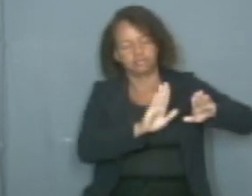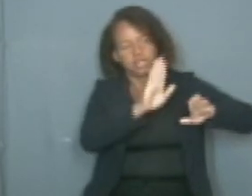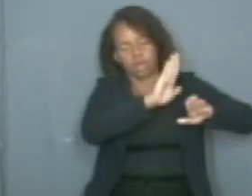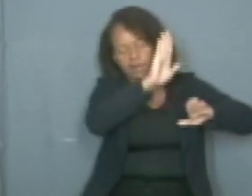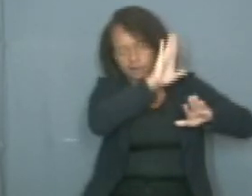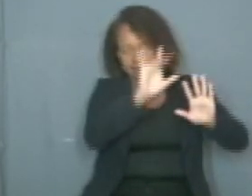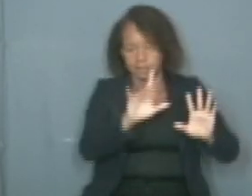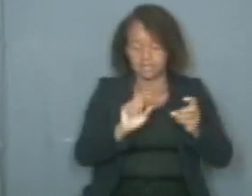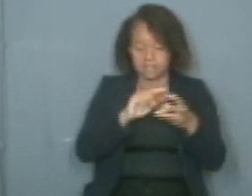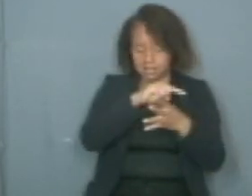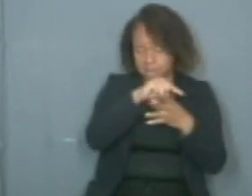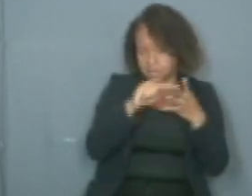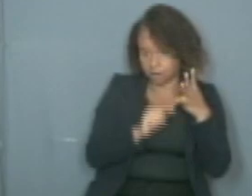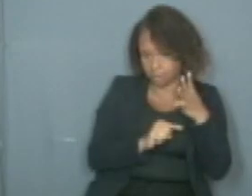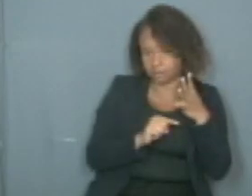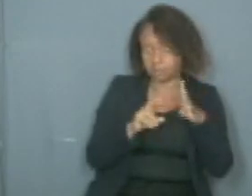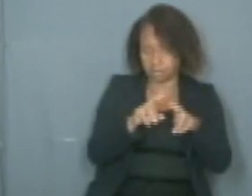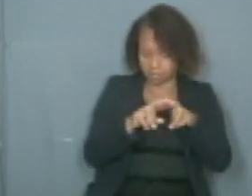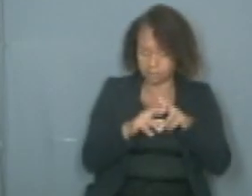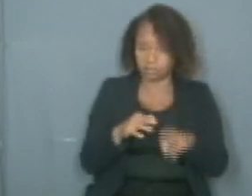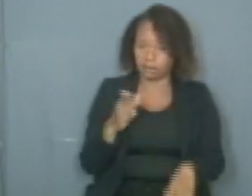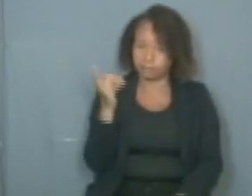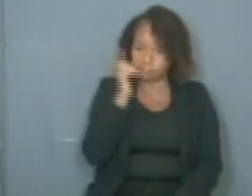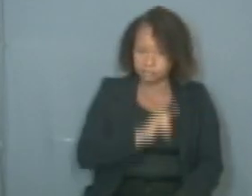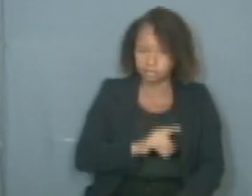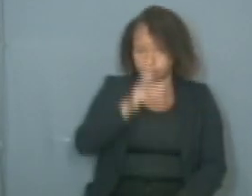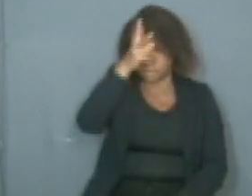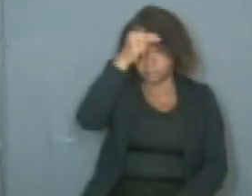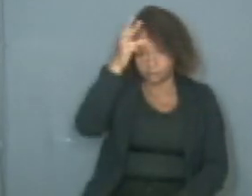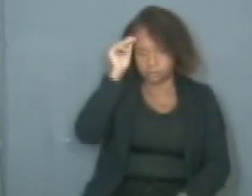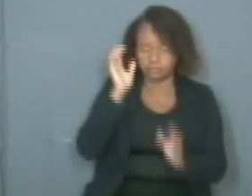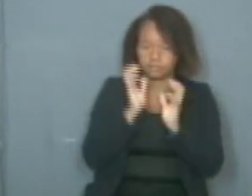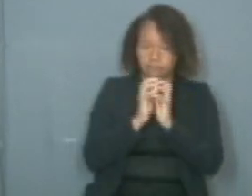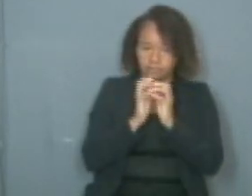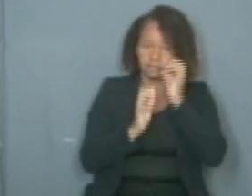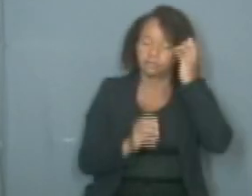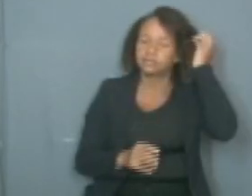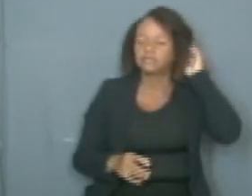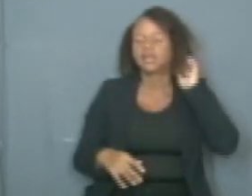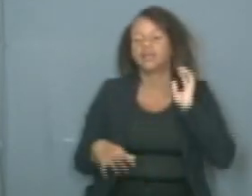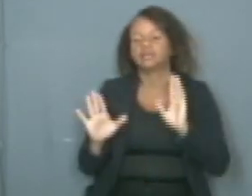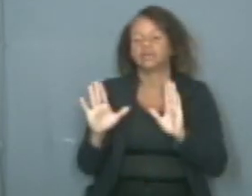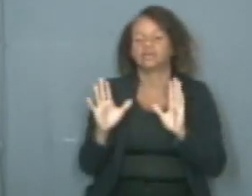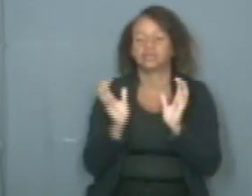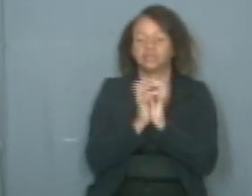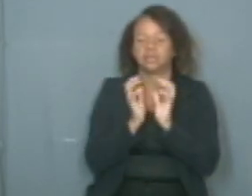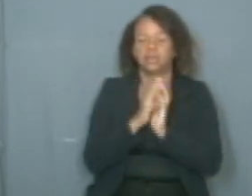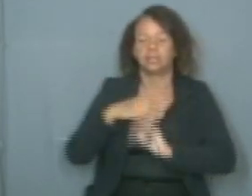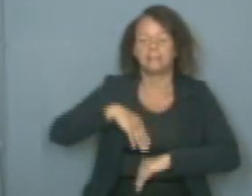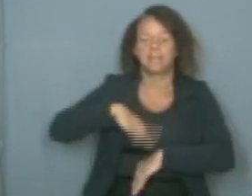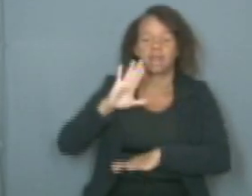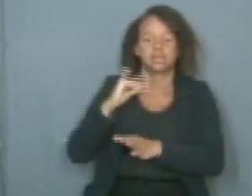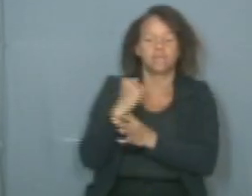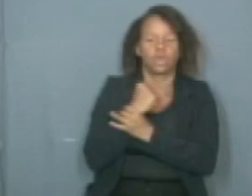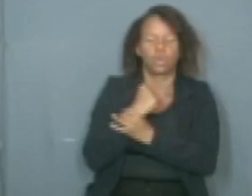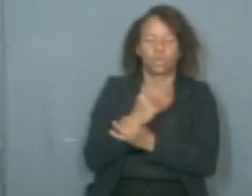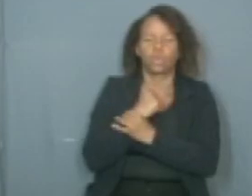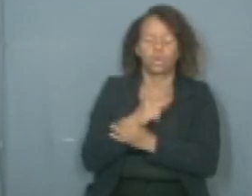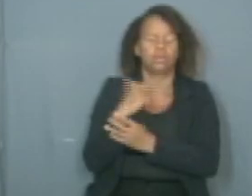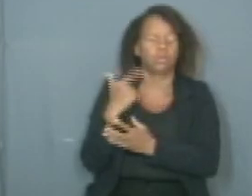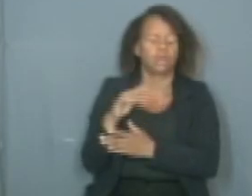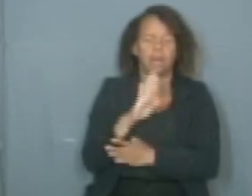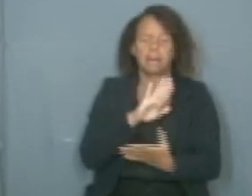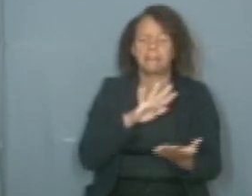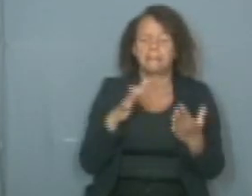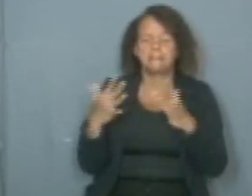Se esses requerimentos fossem atendidos pela Prefeitura do Recife, estaríamos numa cidade mais segura. Não teríamos as mortes